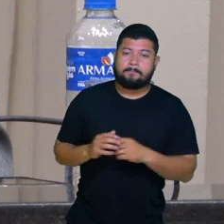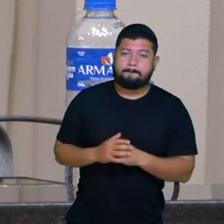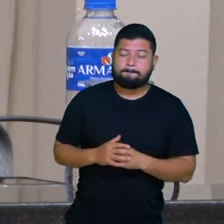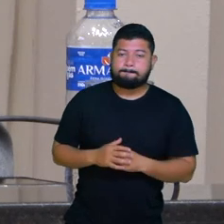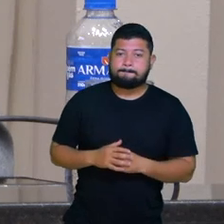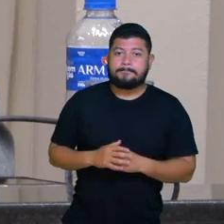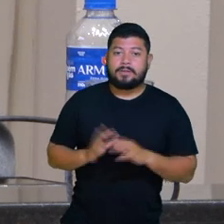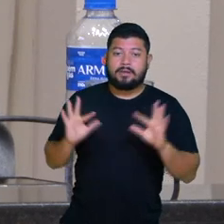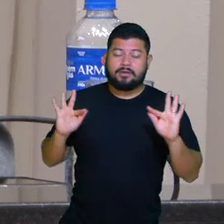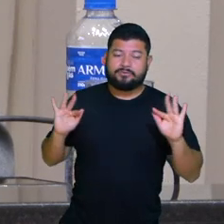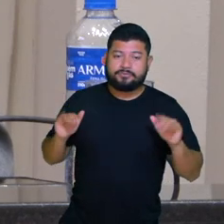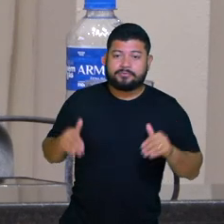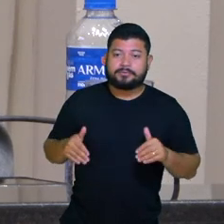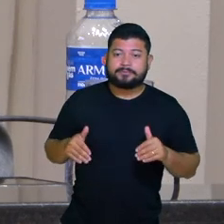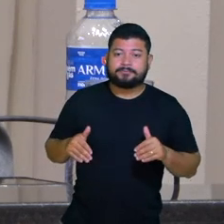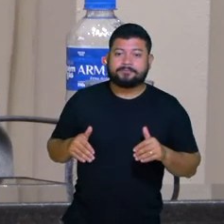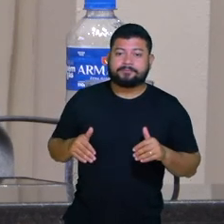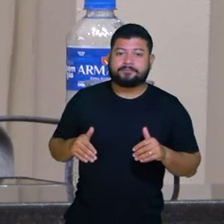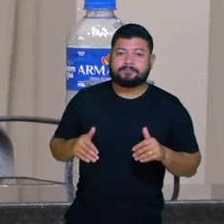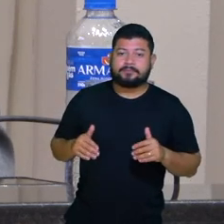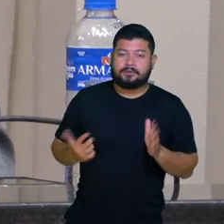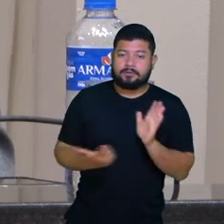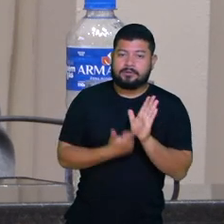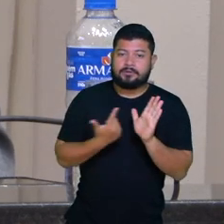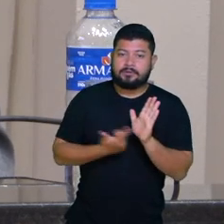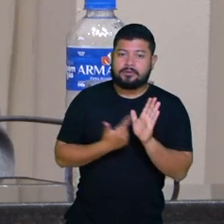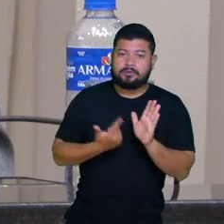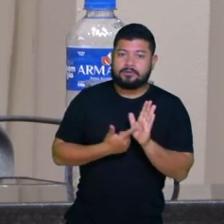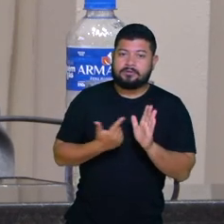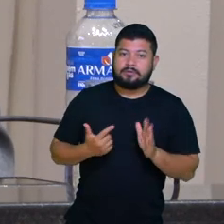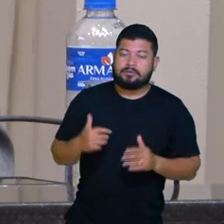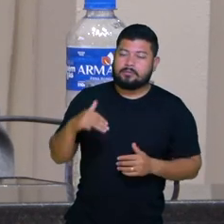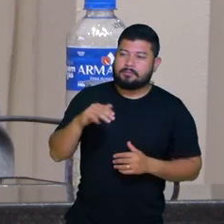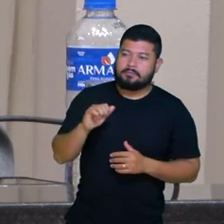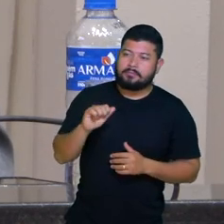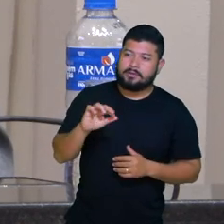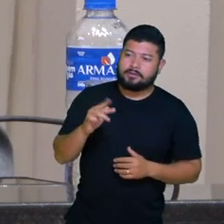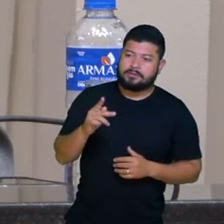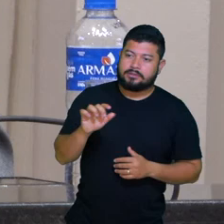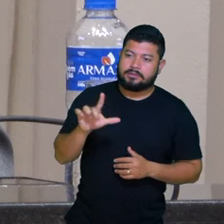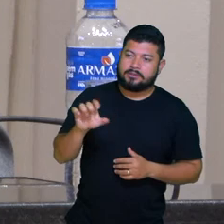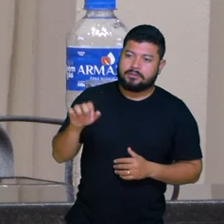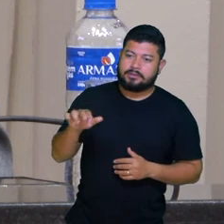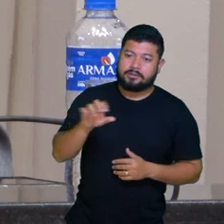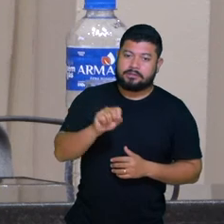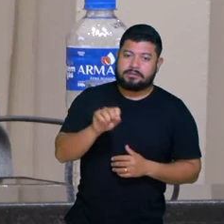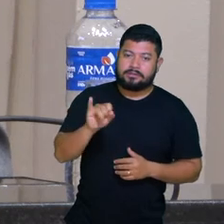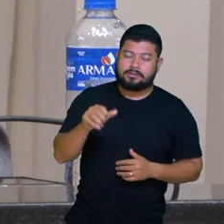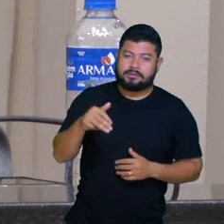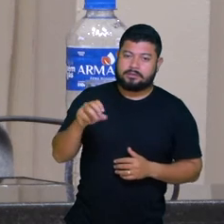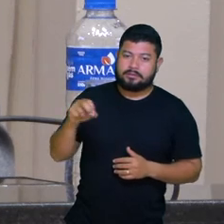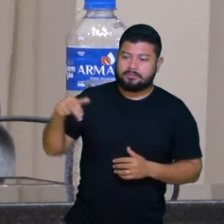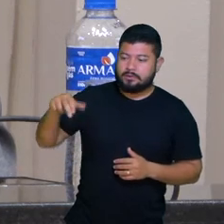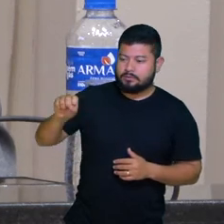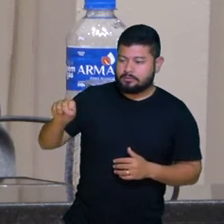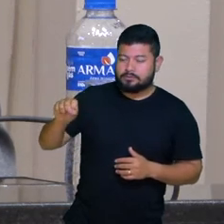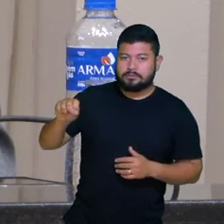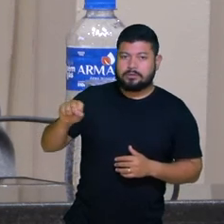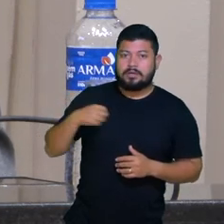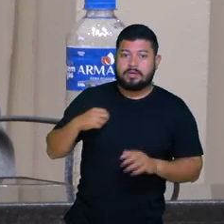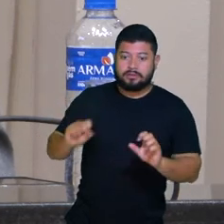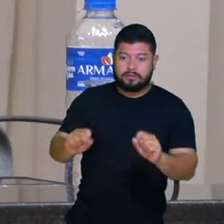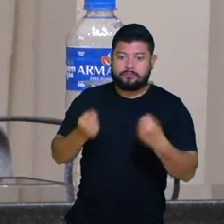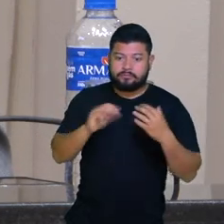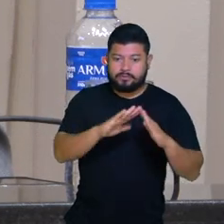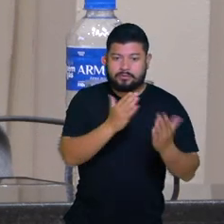finalizar eh Há um livro chamado do machelen Simons né em defesa da escola uma questão pública eh nós